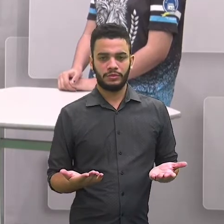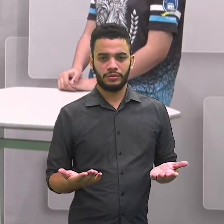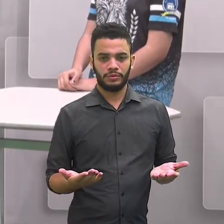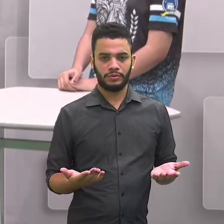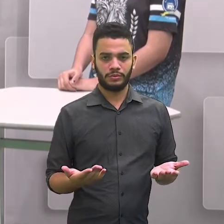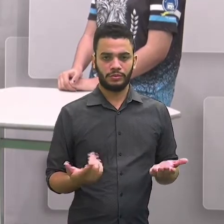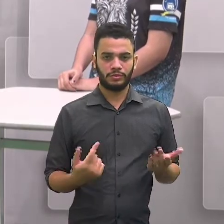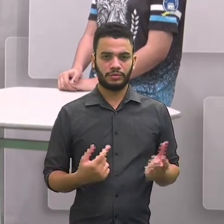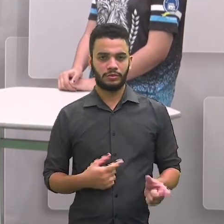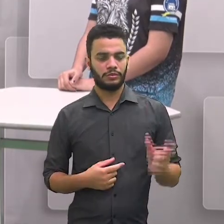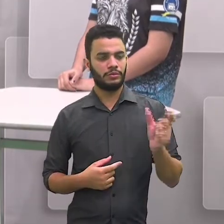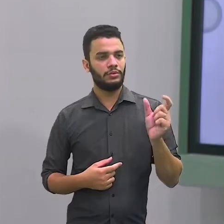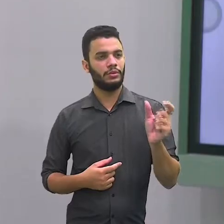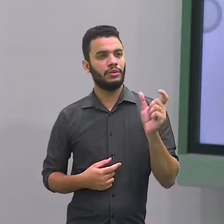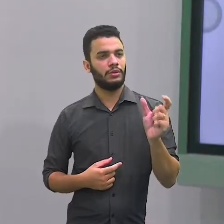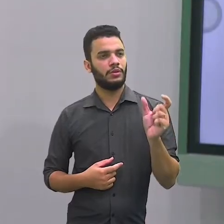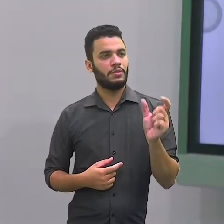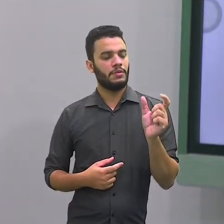sua palavra